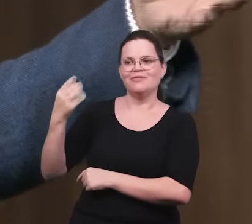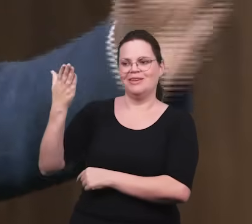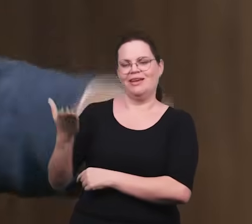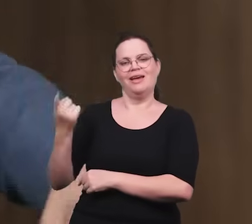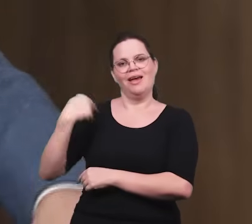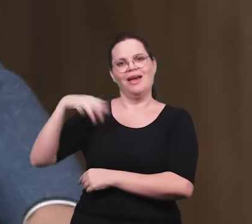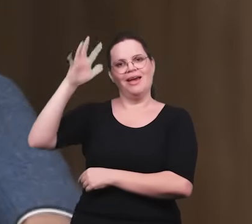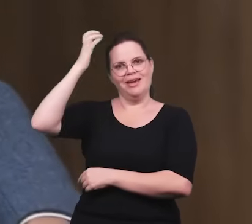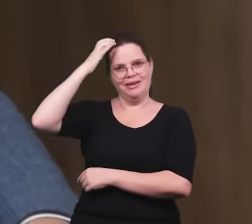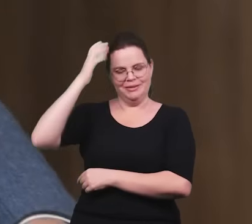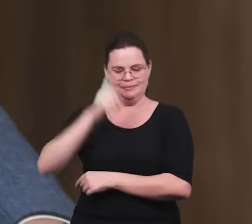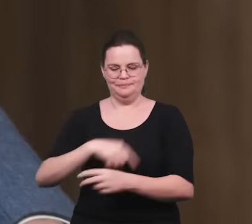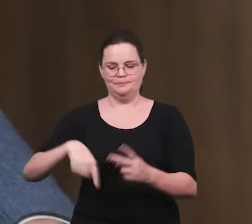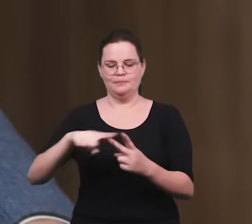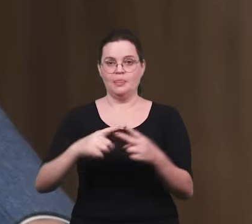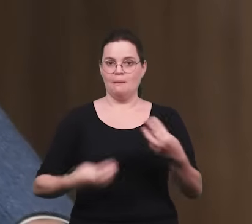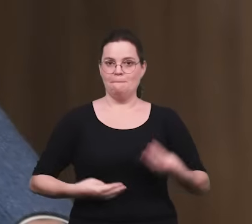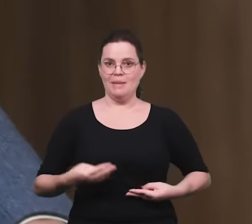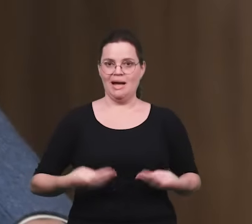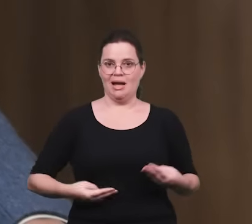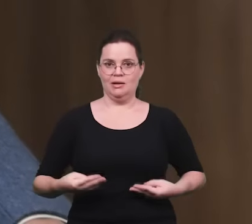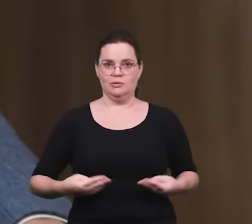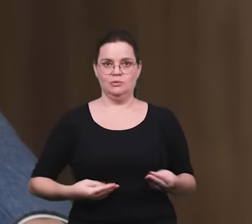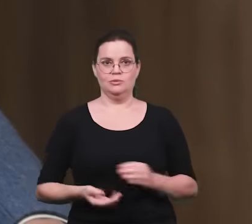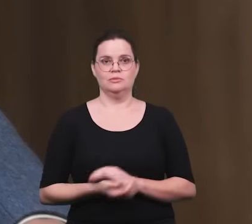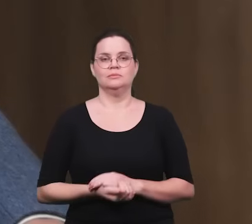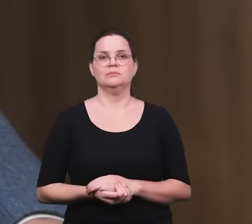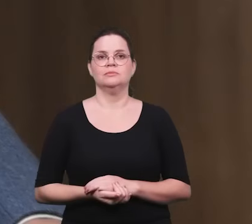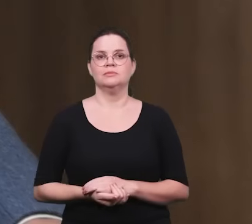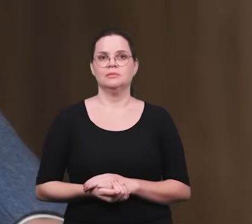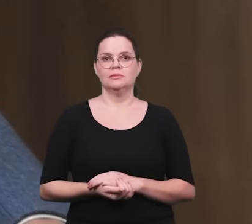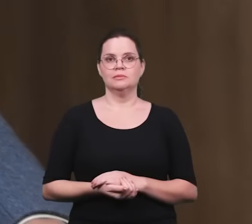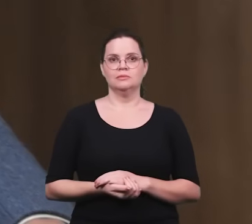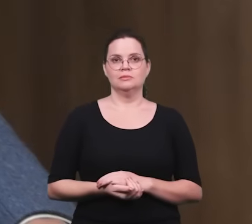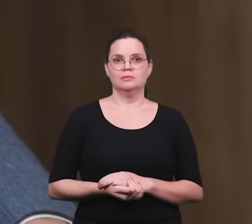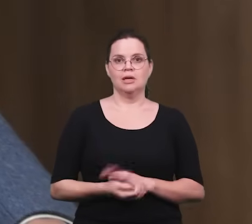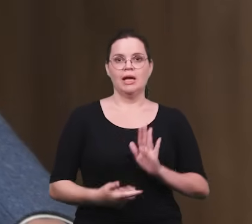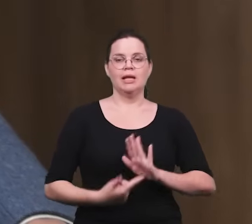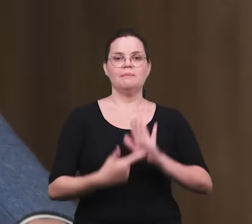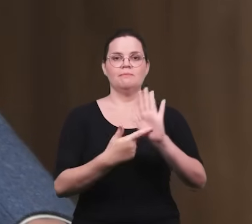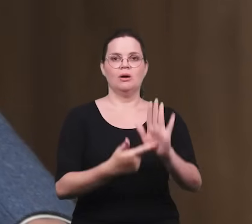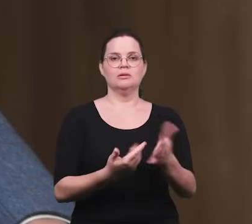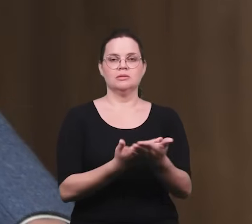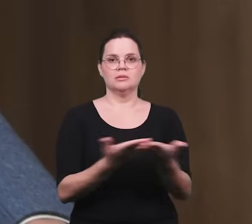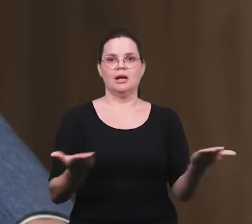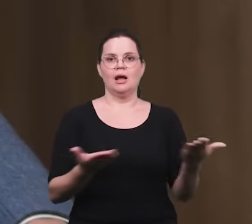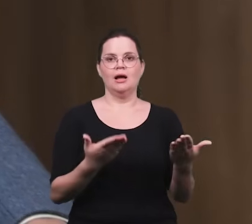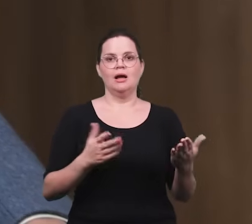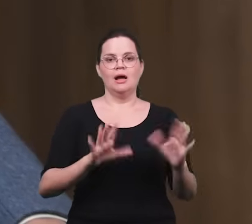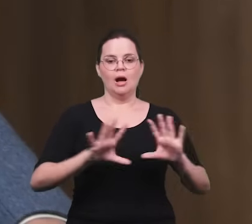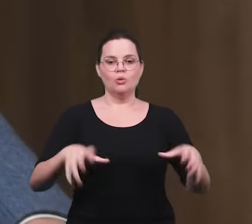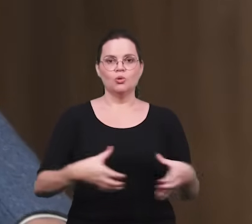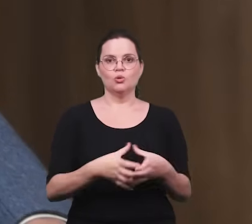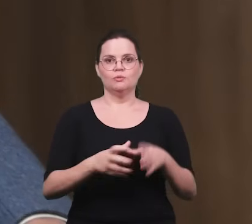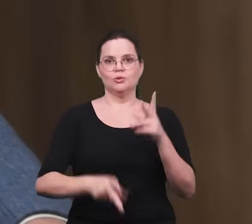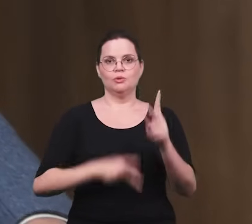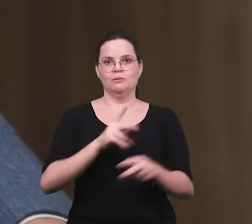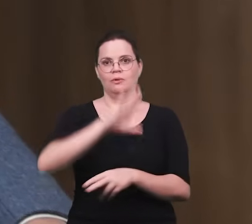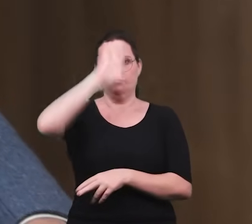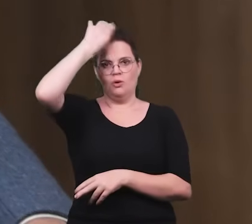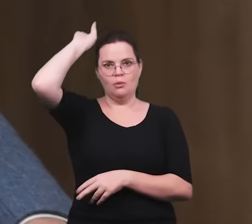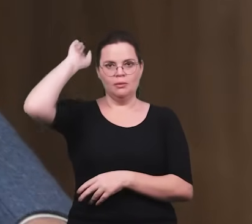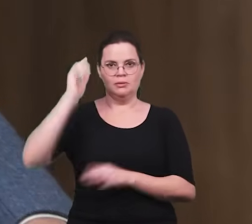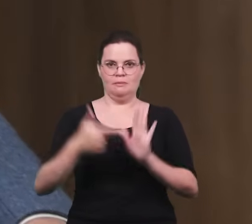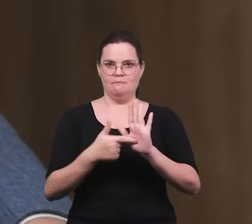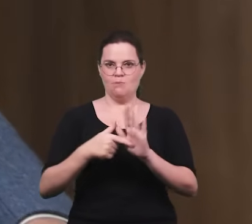rei. Marcos, por exemplo, que é o segundo evangelista, ele apresenta aos romanos. Ele não